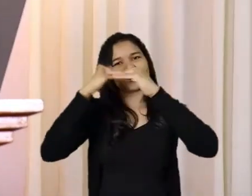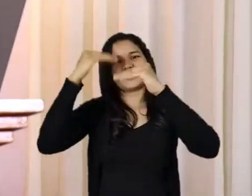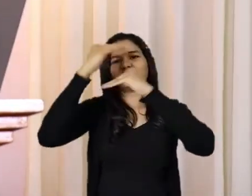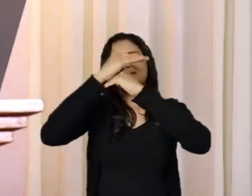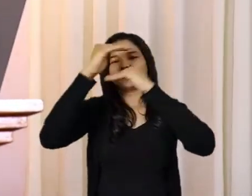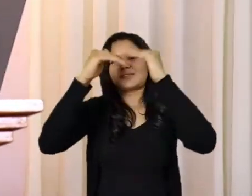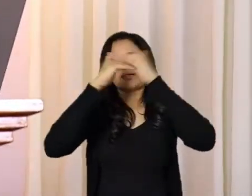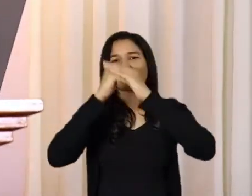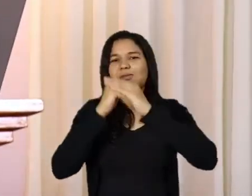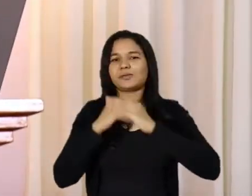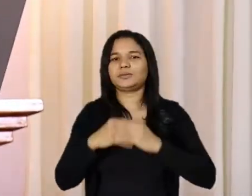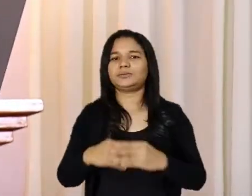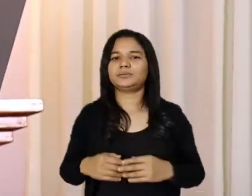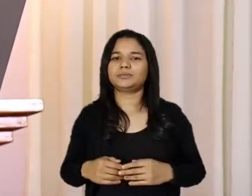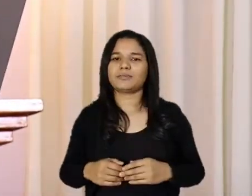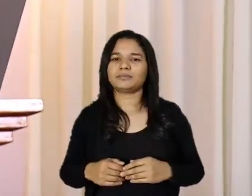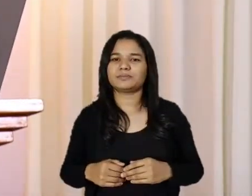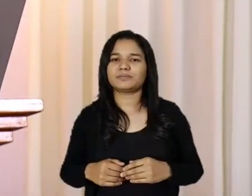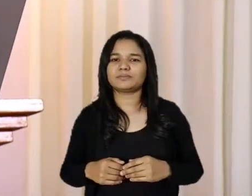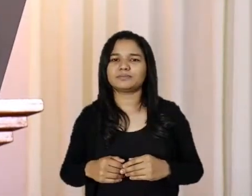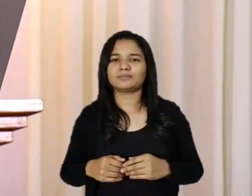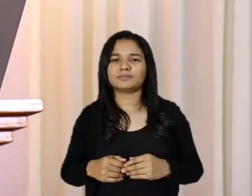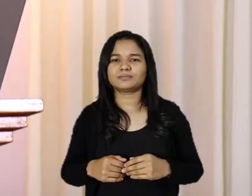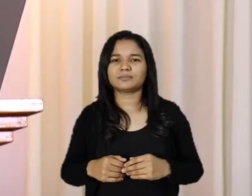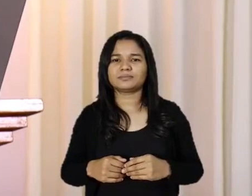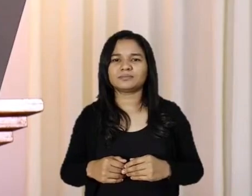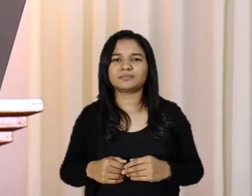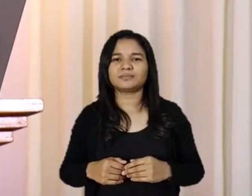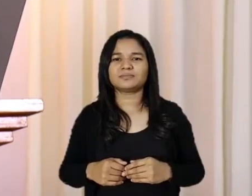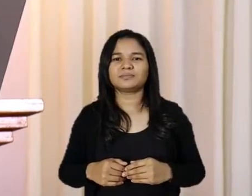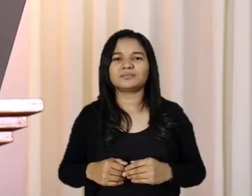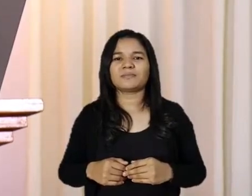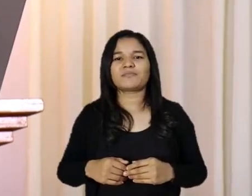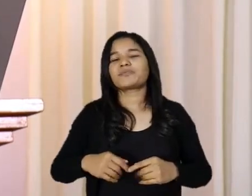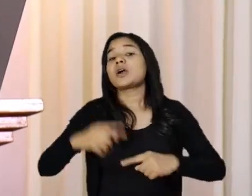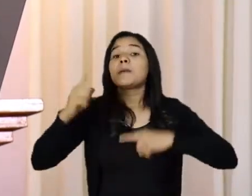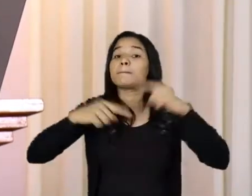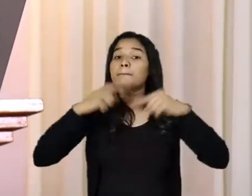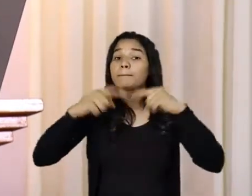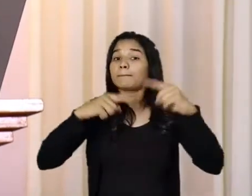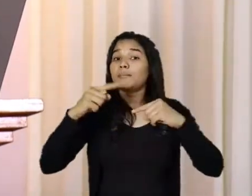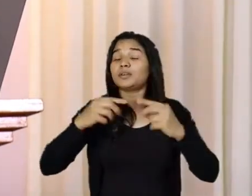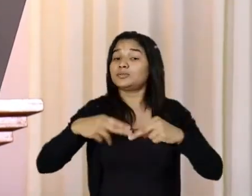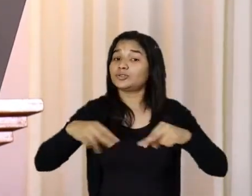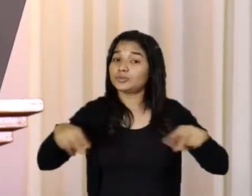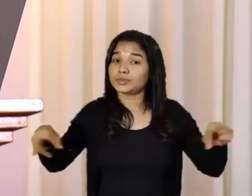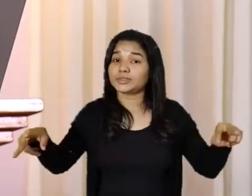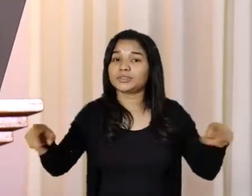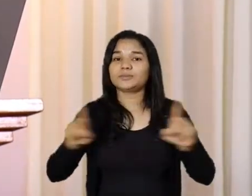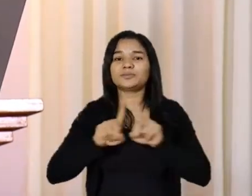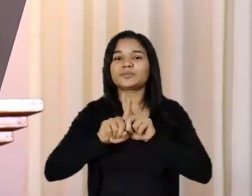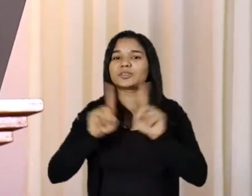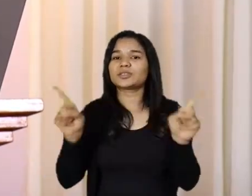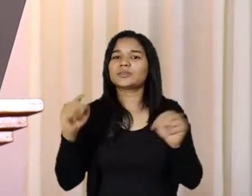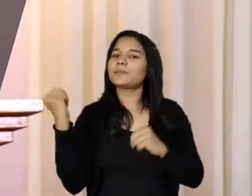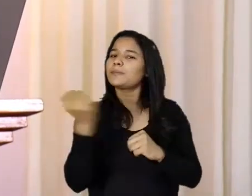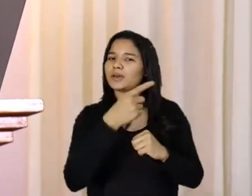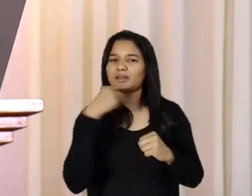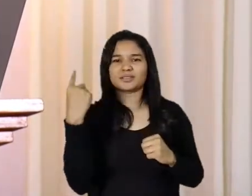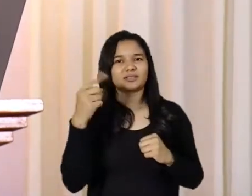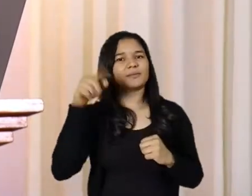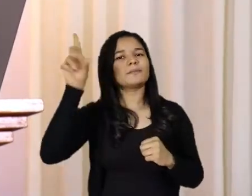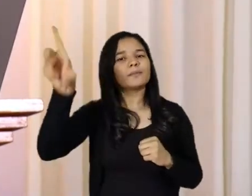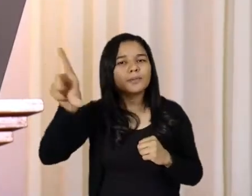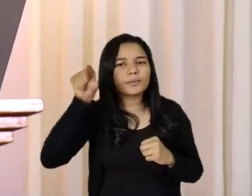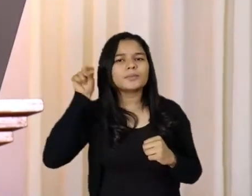muitos escolhem vários tipos de materiais. Mas nós, sabedores do material correto a ser utilizado, precisamos